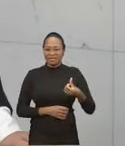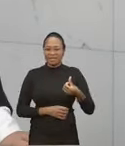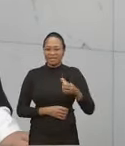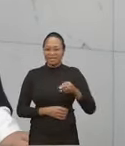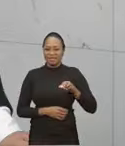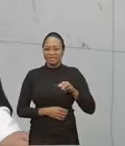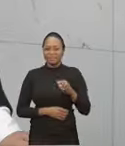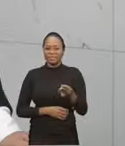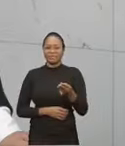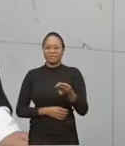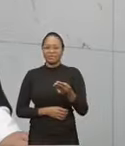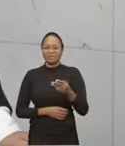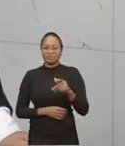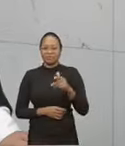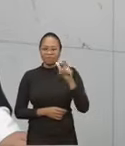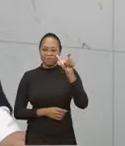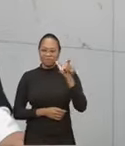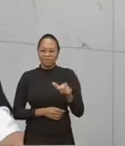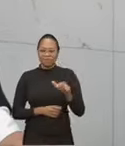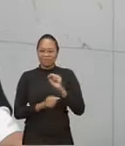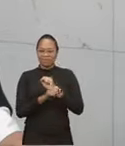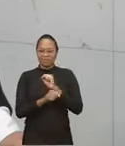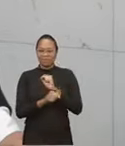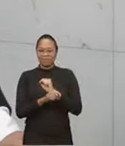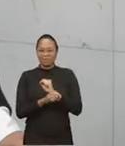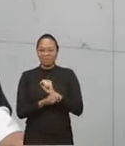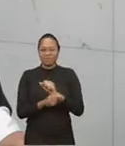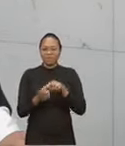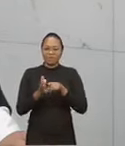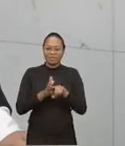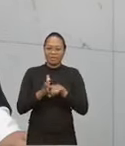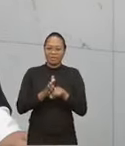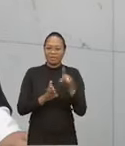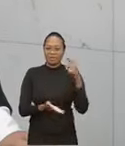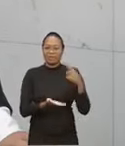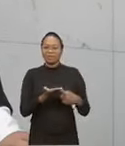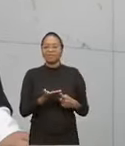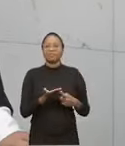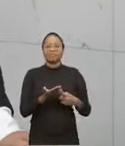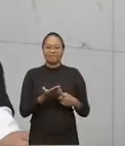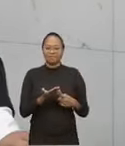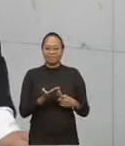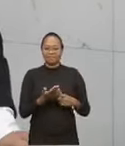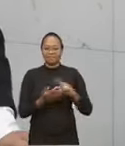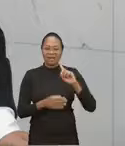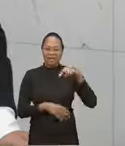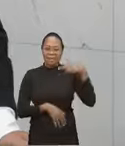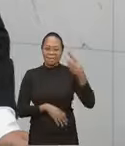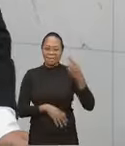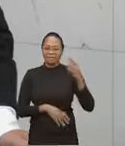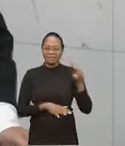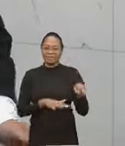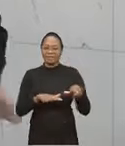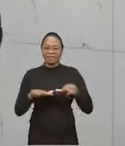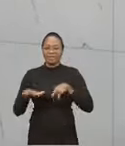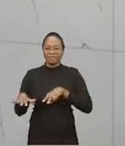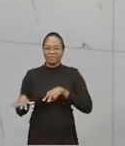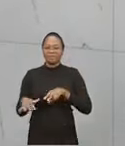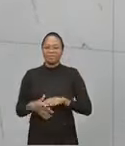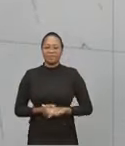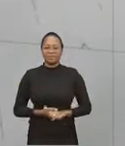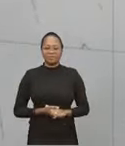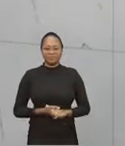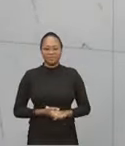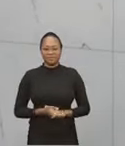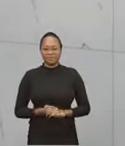espera, esperando chegar o resultado da marcação do exame. Mas essa confusão a gente trata na próxima semana, porque,